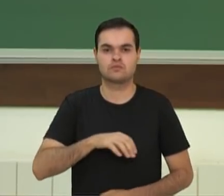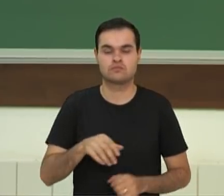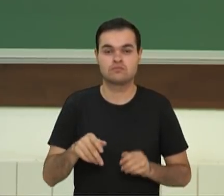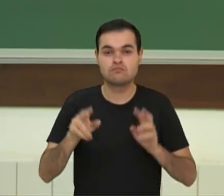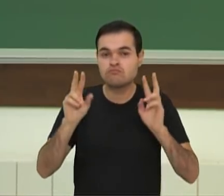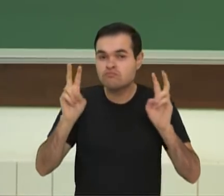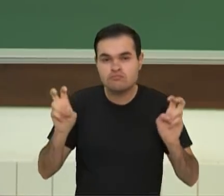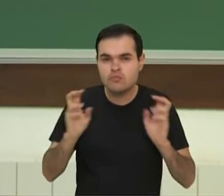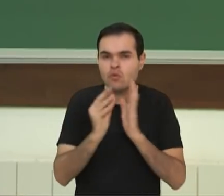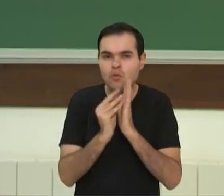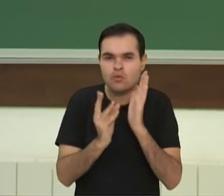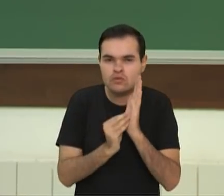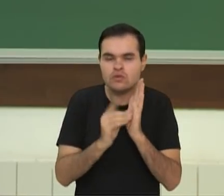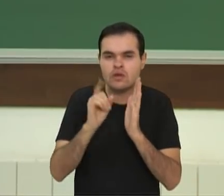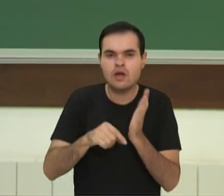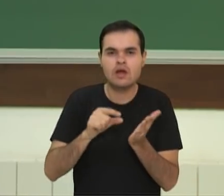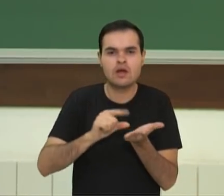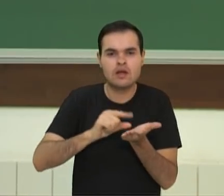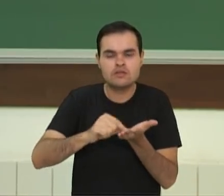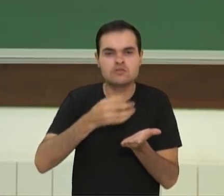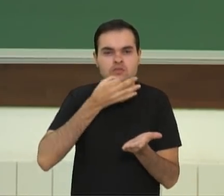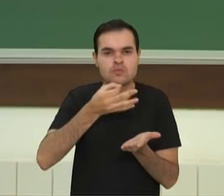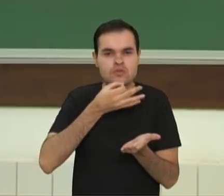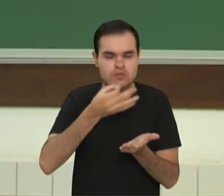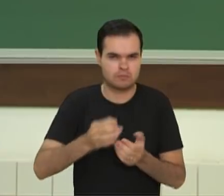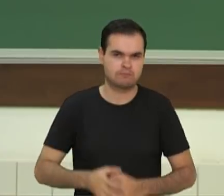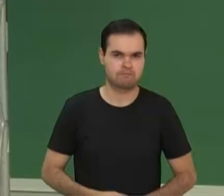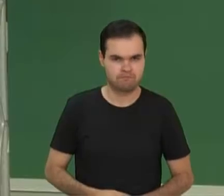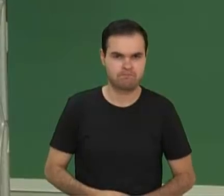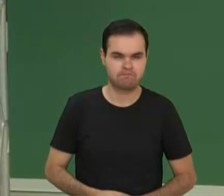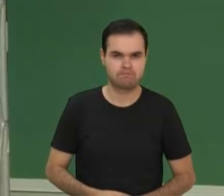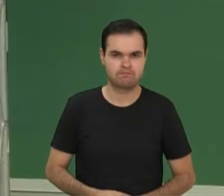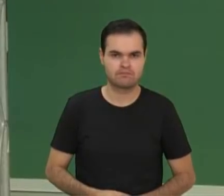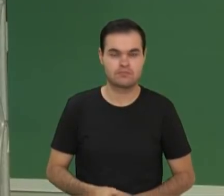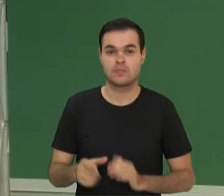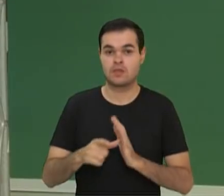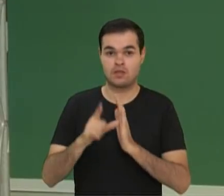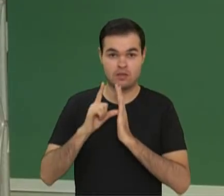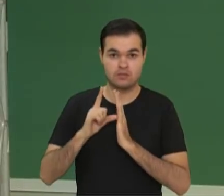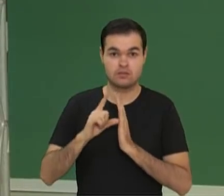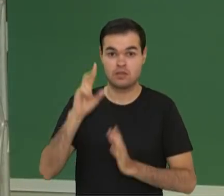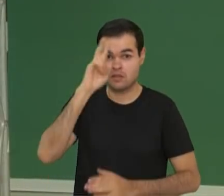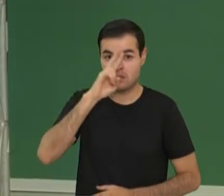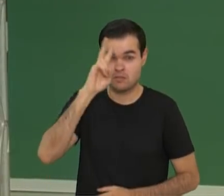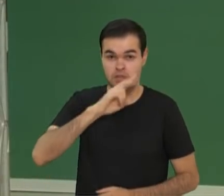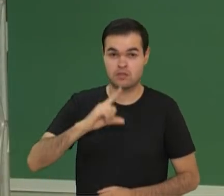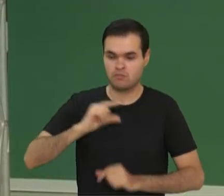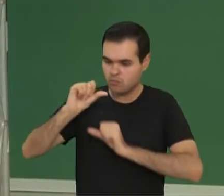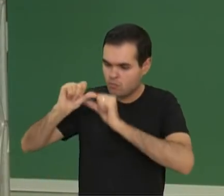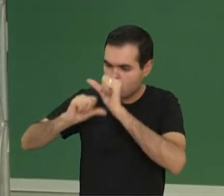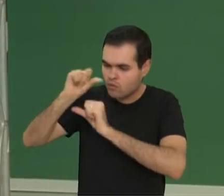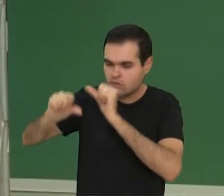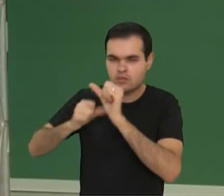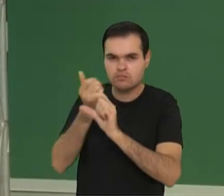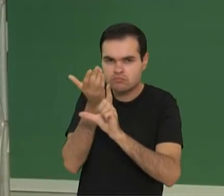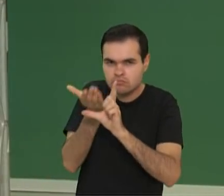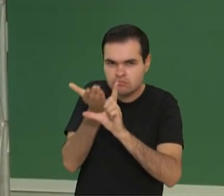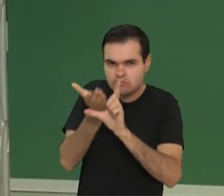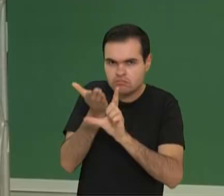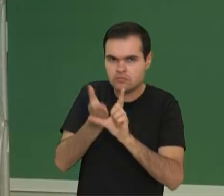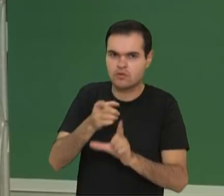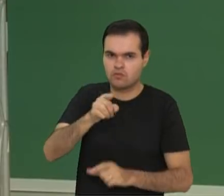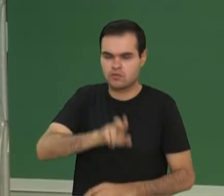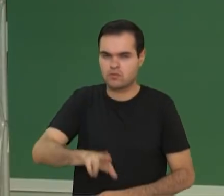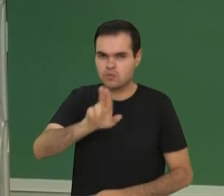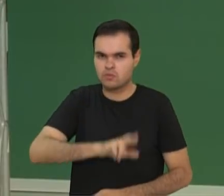de opinião, características do gênero. Antes, lembre-se, houve uma mudança. Se você utiliza o